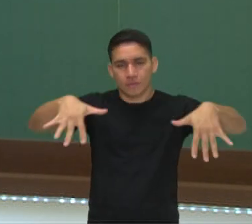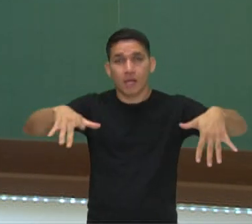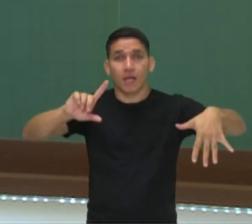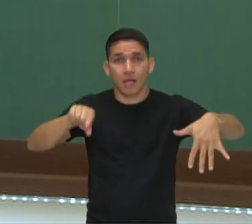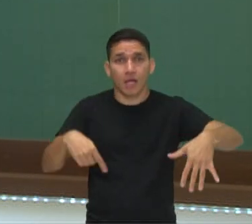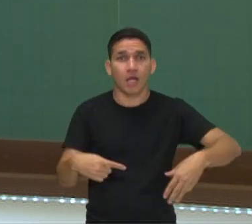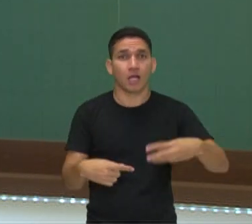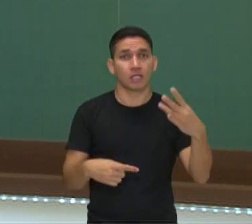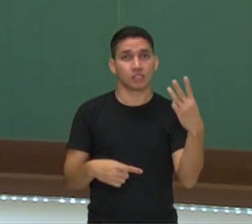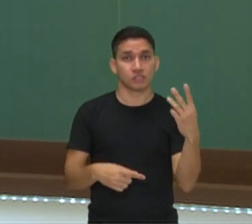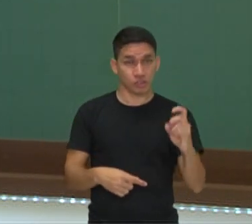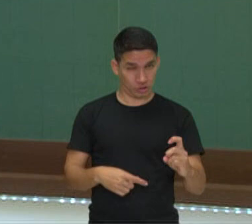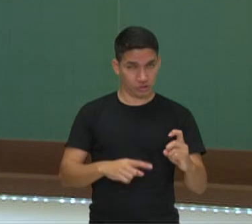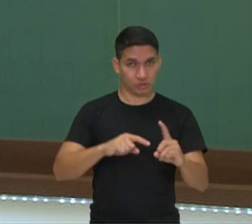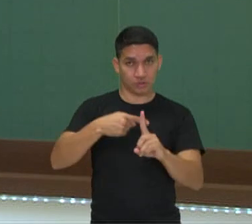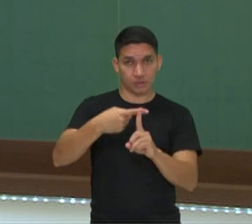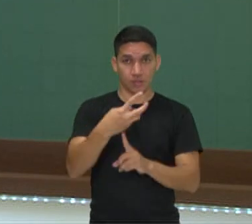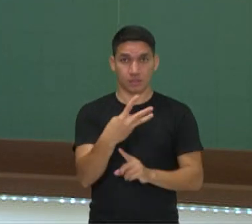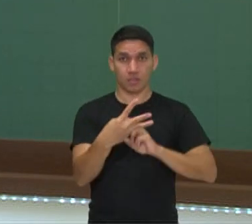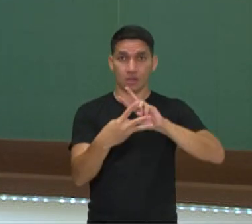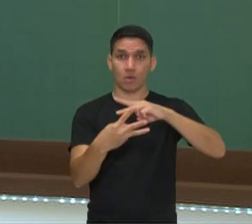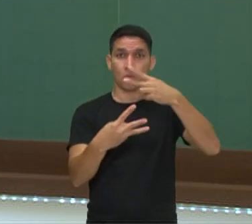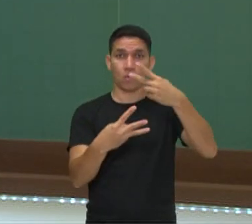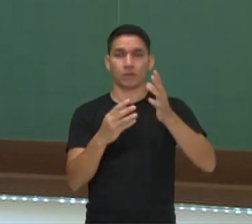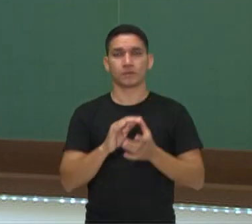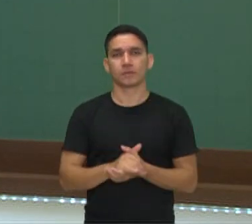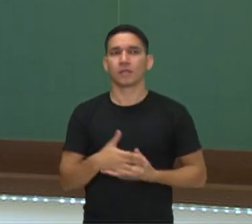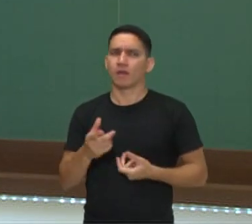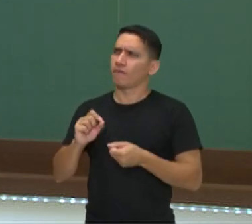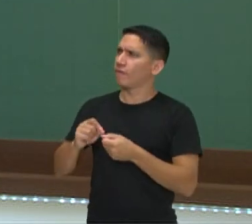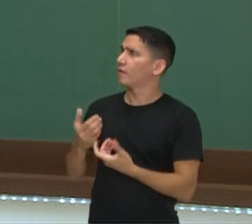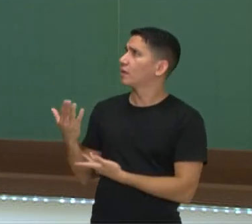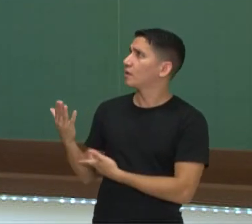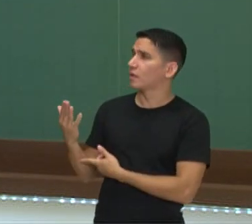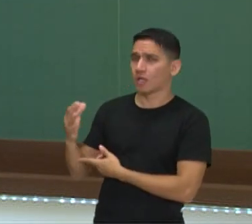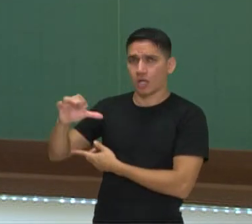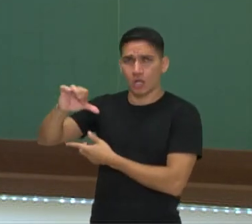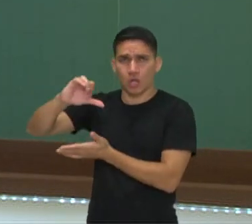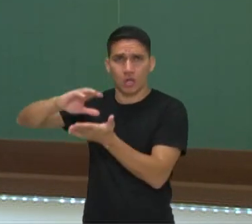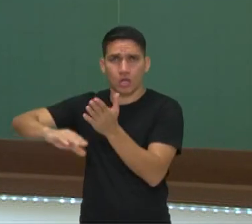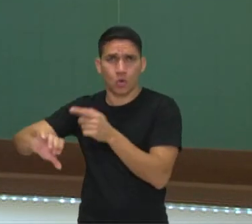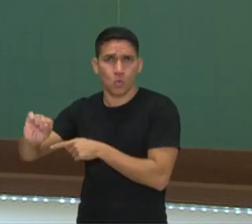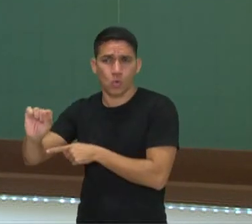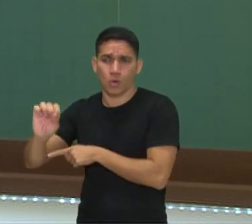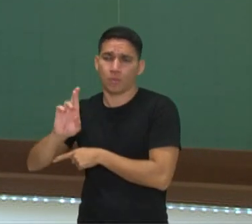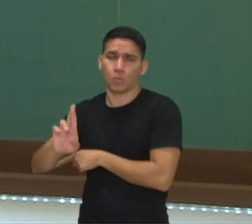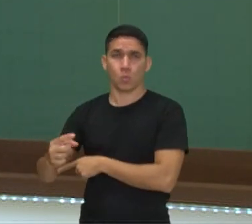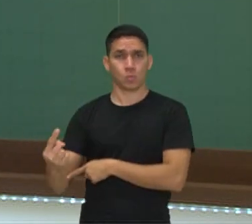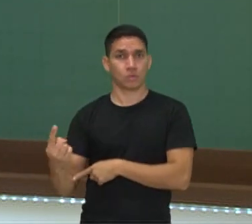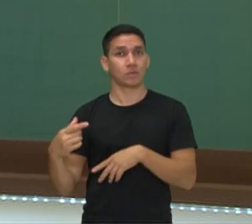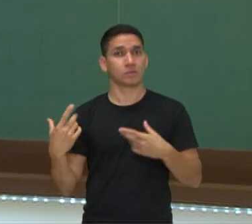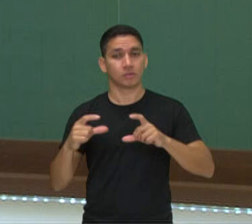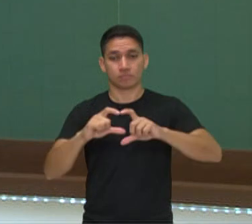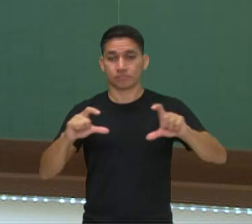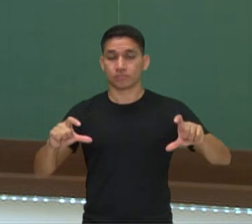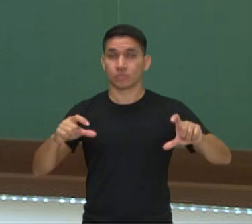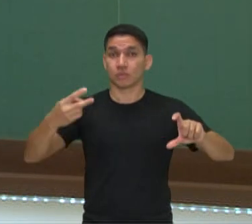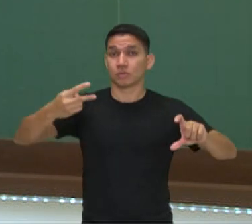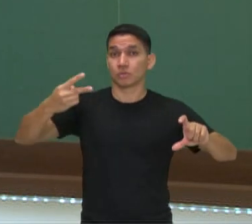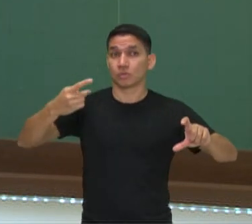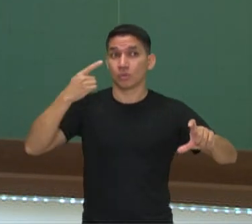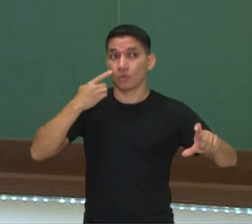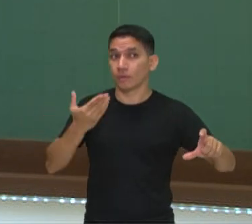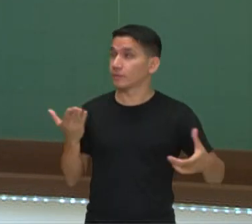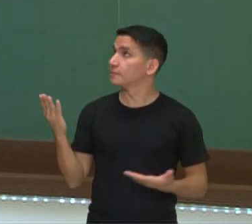quadrado, ok? E aqui eu faço a continha, ó, 9 menos 8 dá 1. Então, repare que a minha equação do segundo grau, ela se